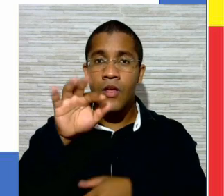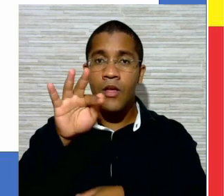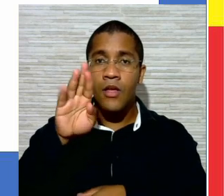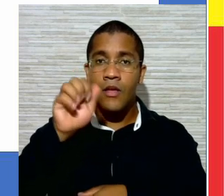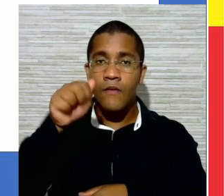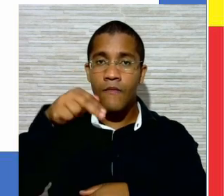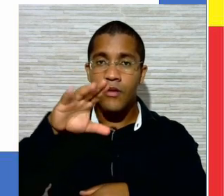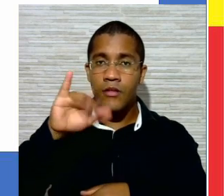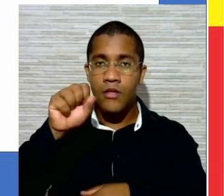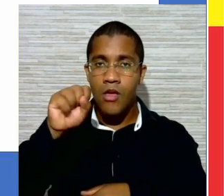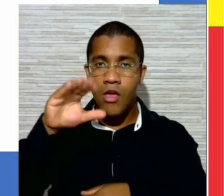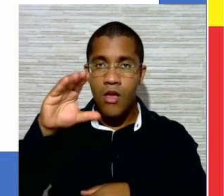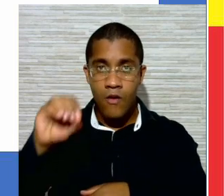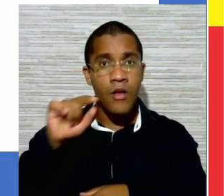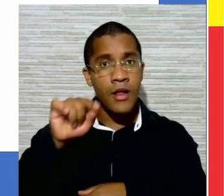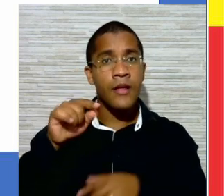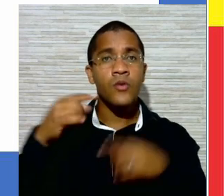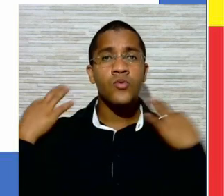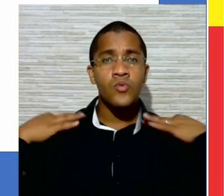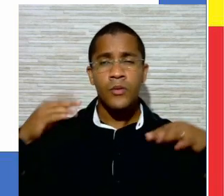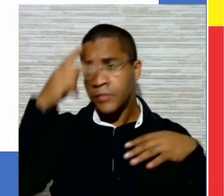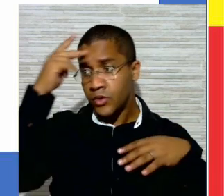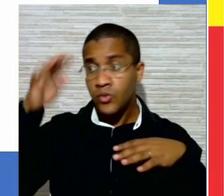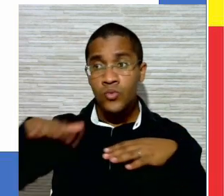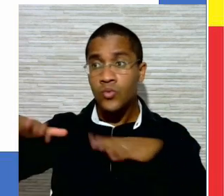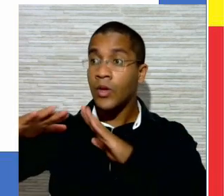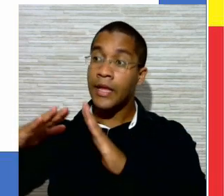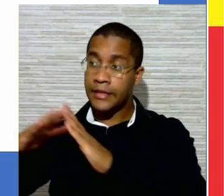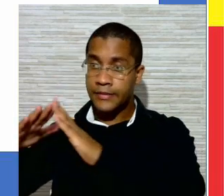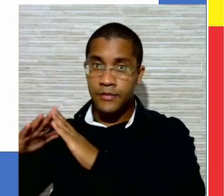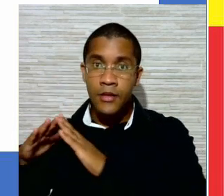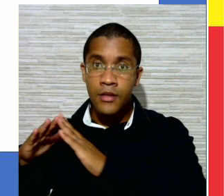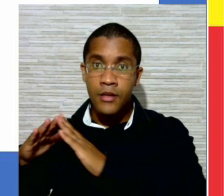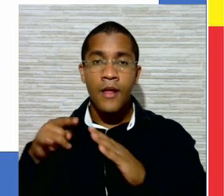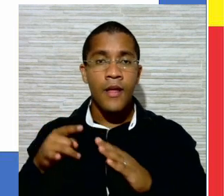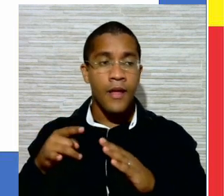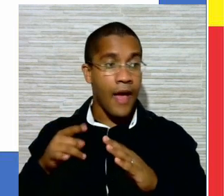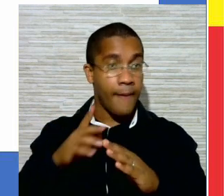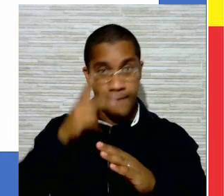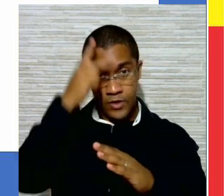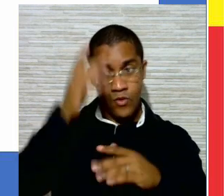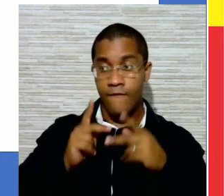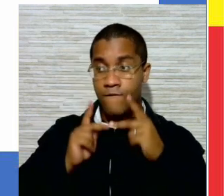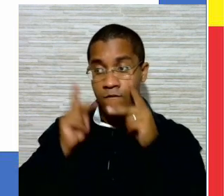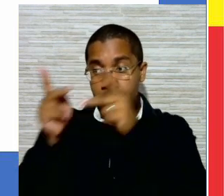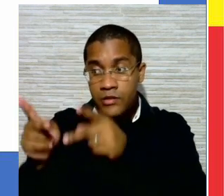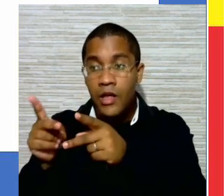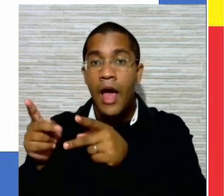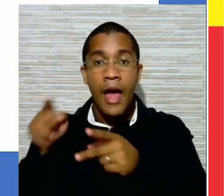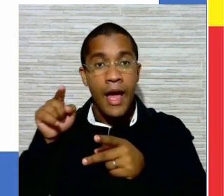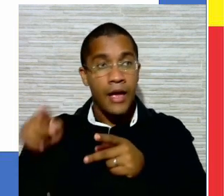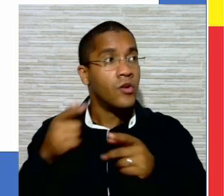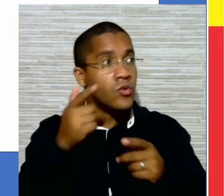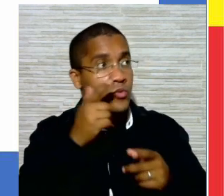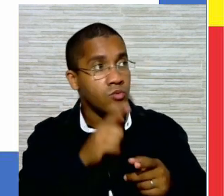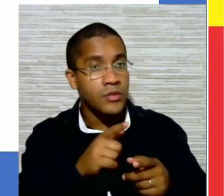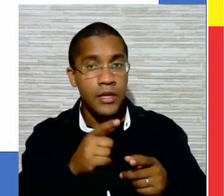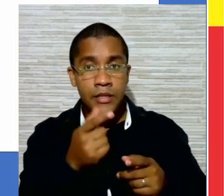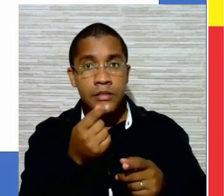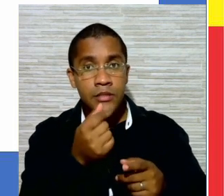muito importante para as pessoas que vivem ao redor, né? Porque é por meio do turismo que muitos conseguem tirar a